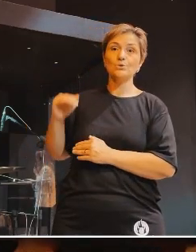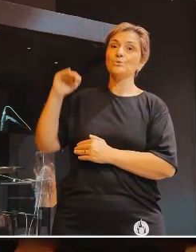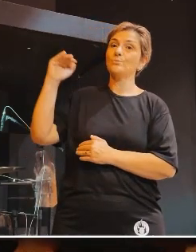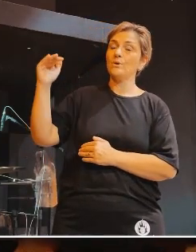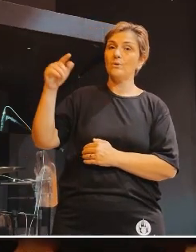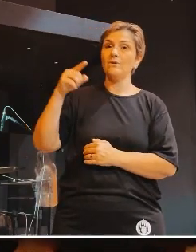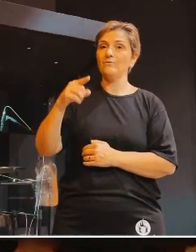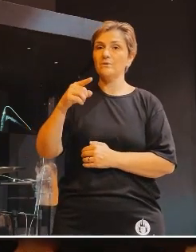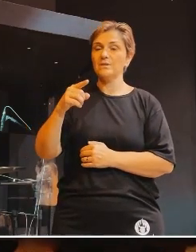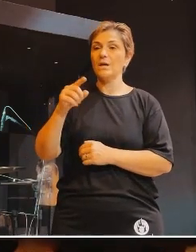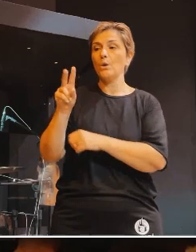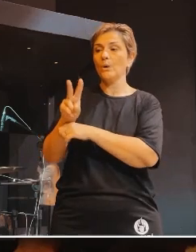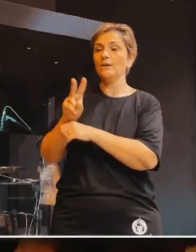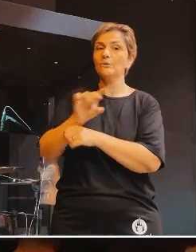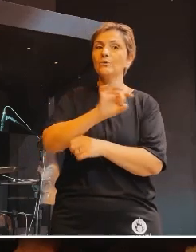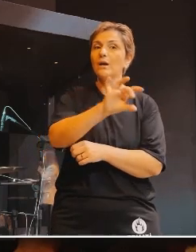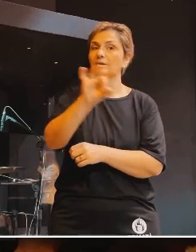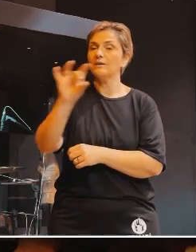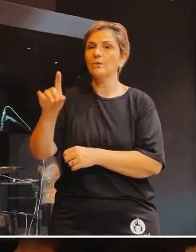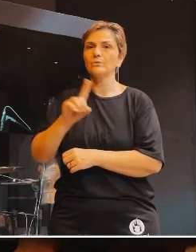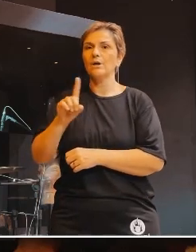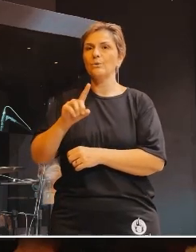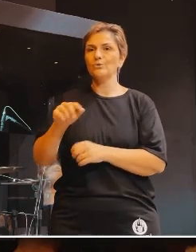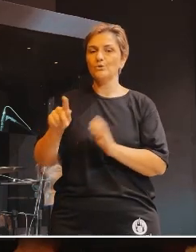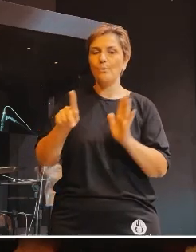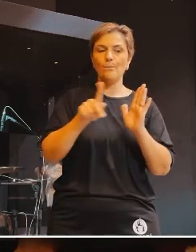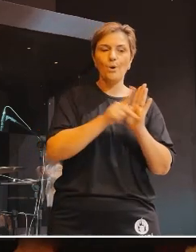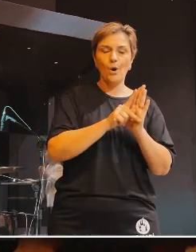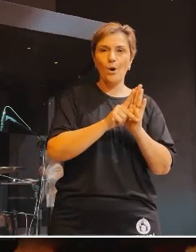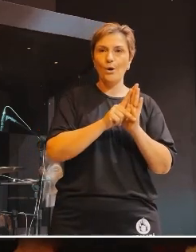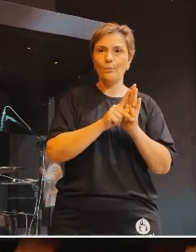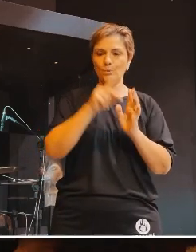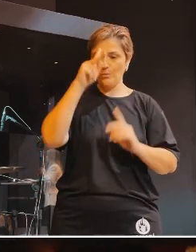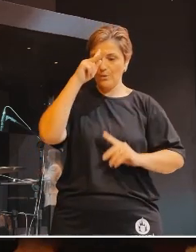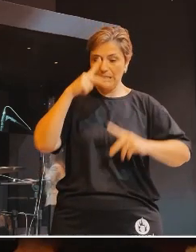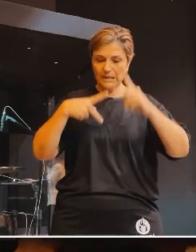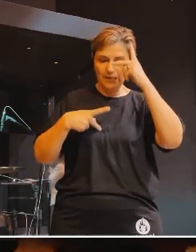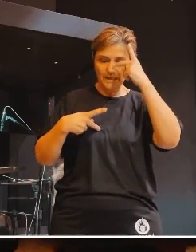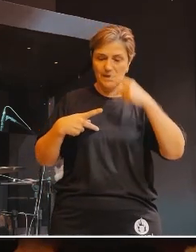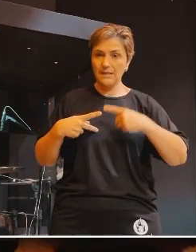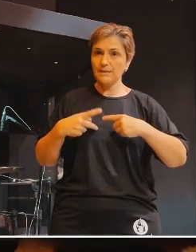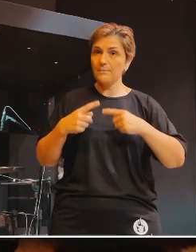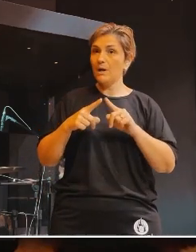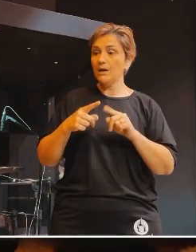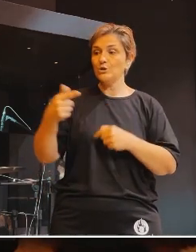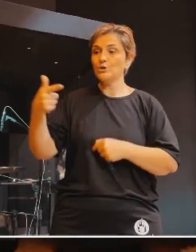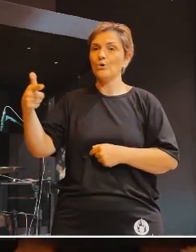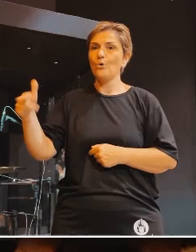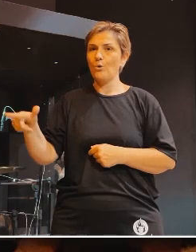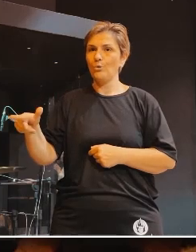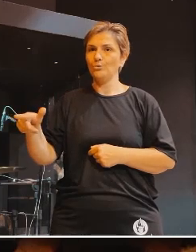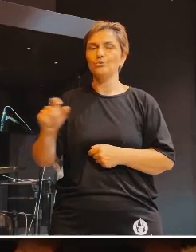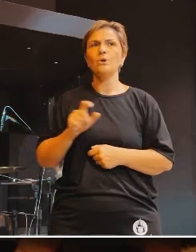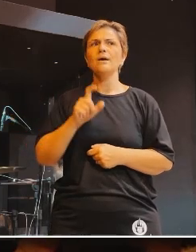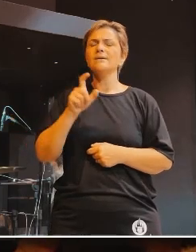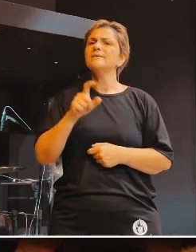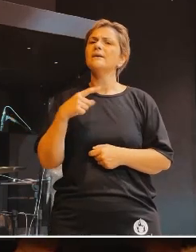próprios interesses, mas também dos interesses de outros. Será que a gente tem vivido